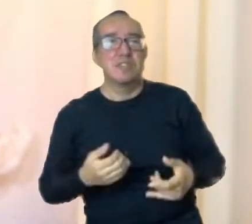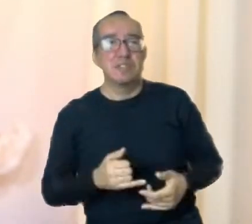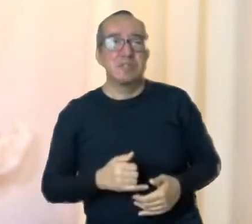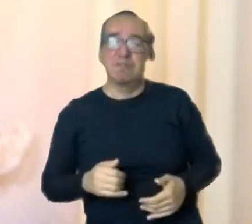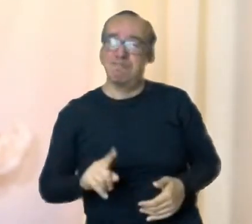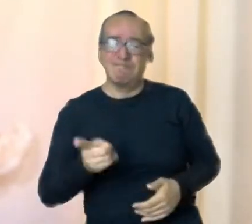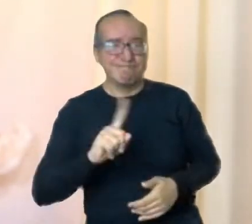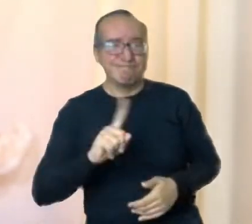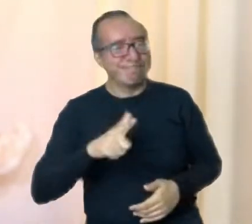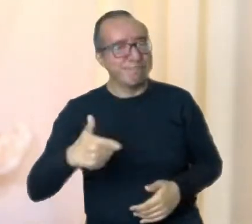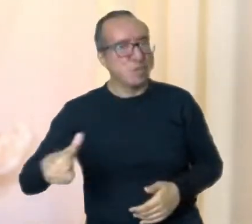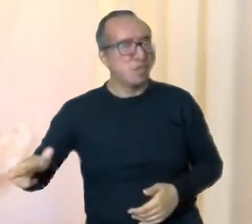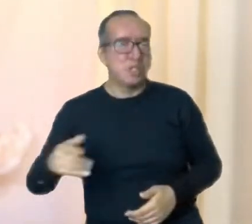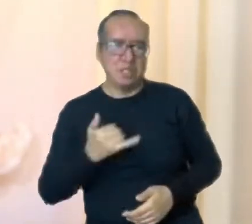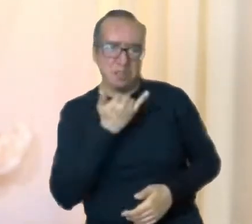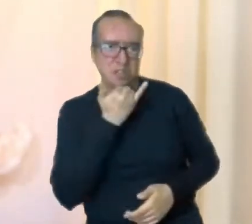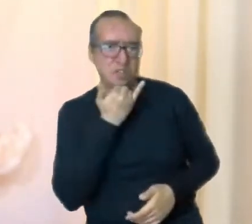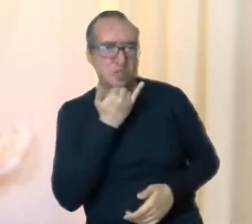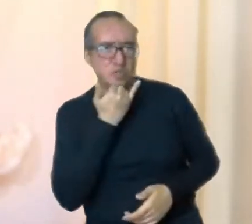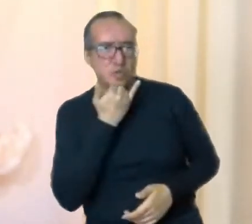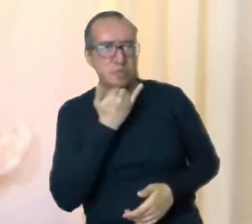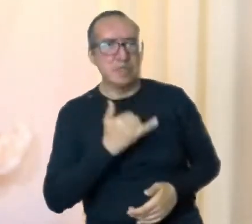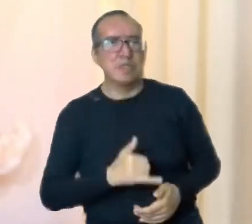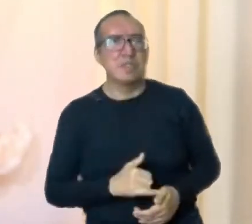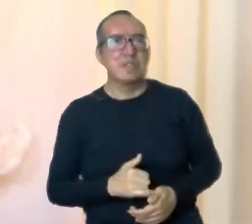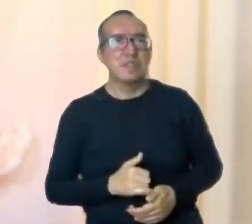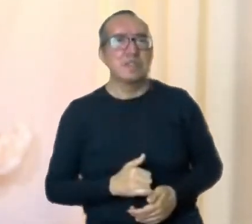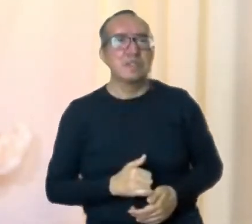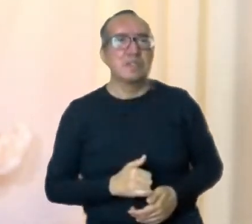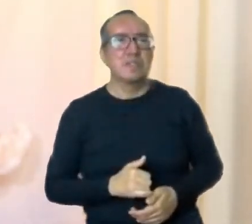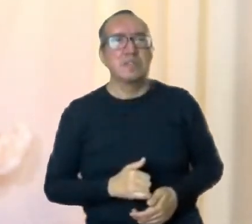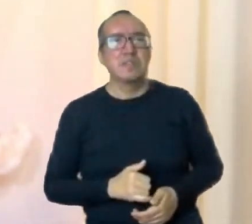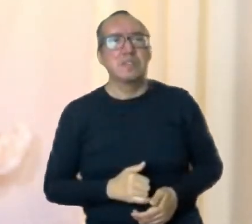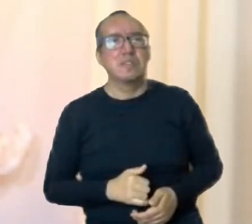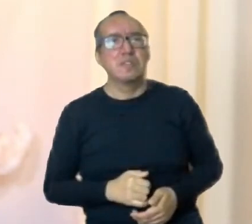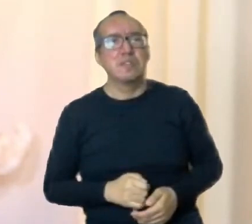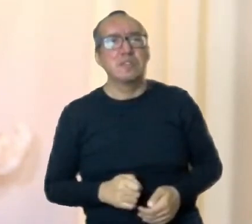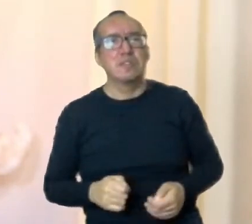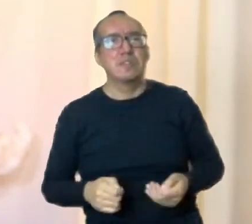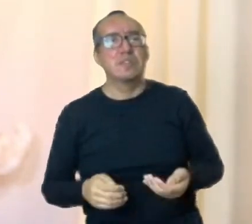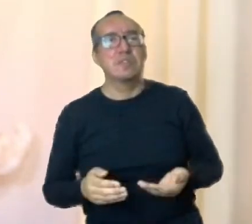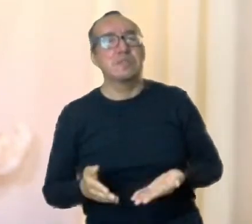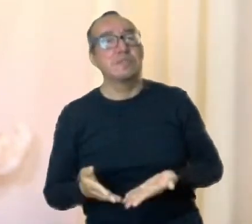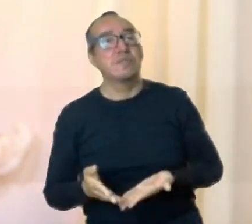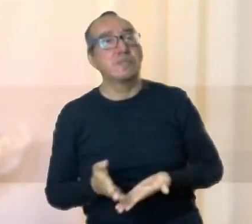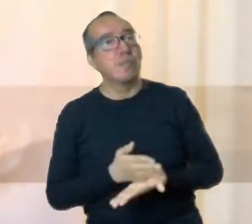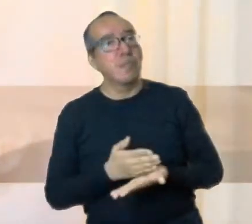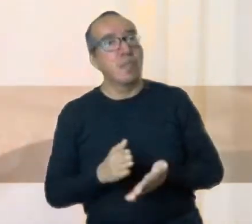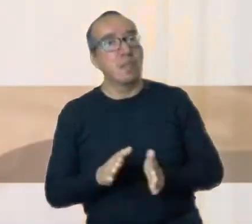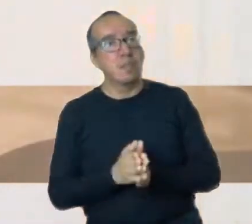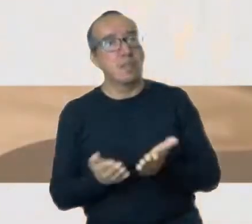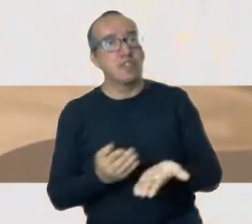No livro de Tiago, capítulo 2, verso 14 a 16, diz assim: